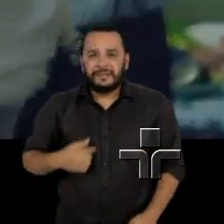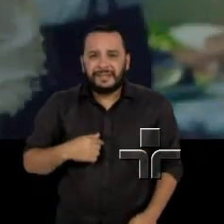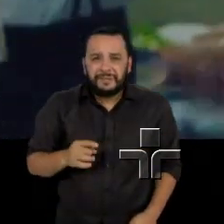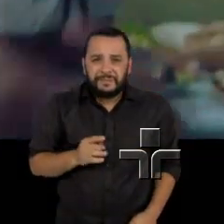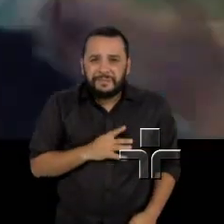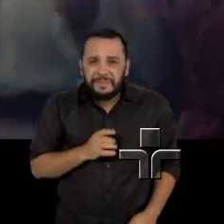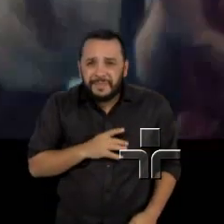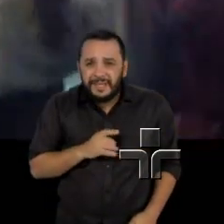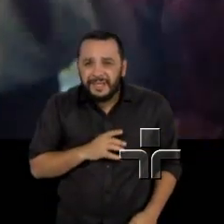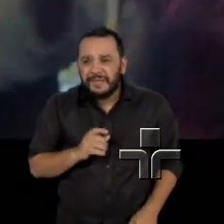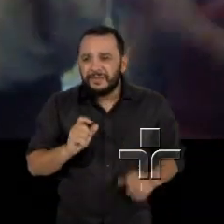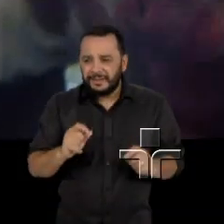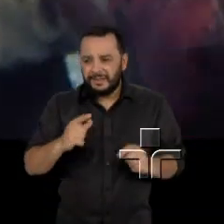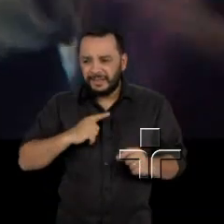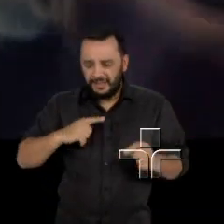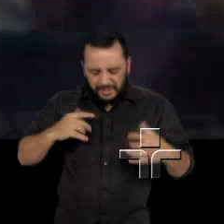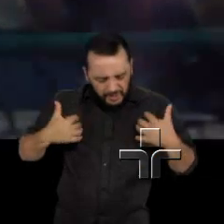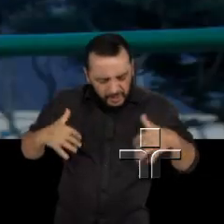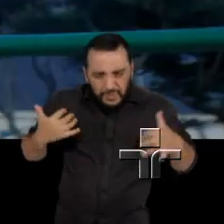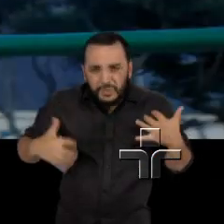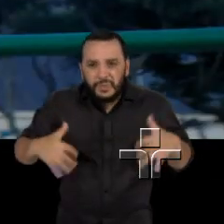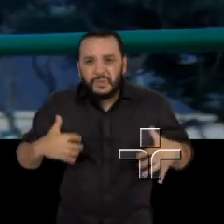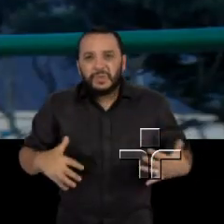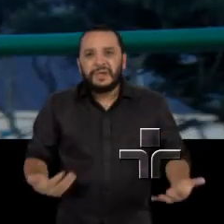até você.